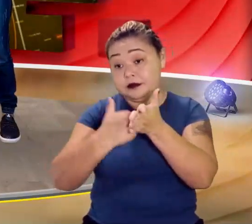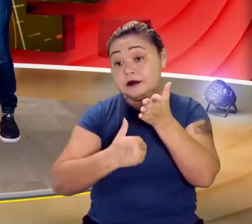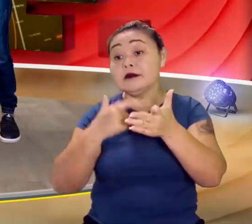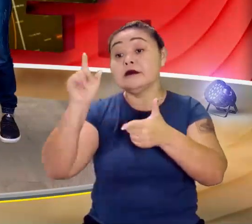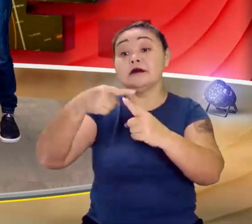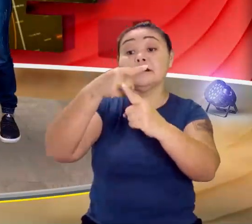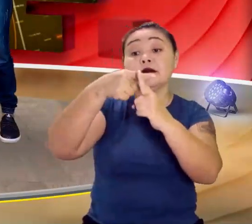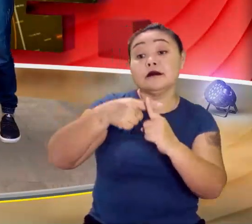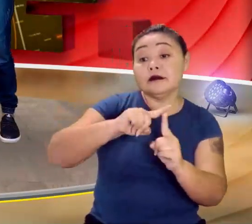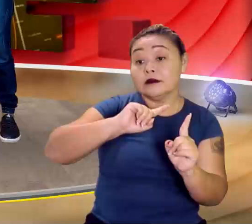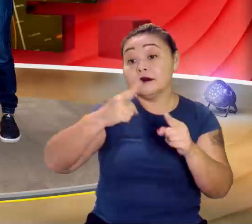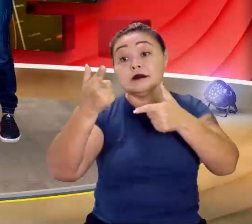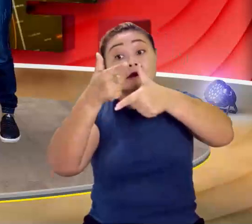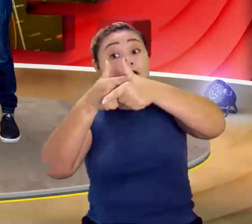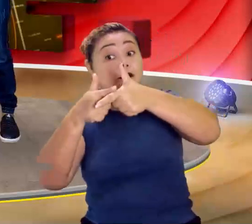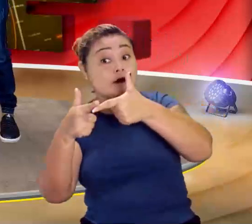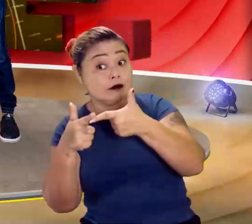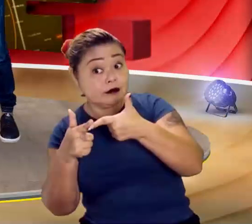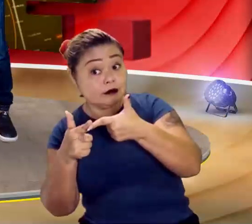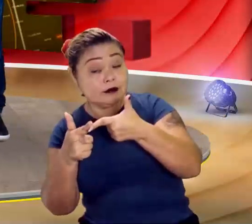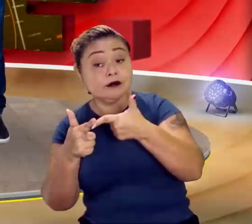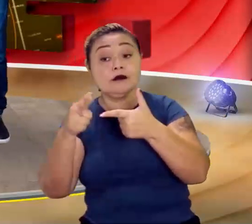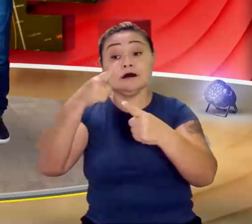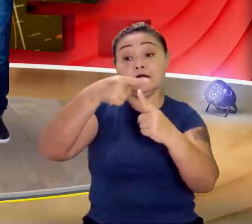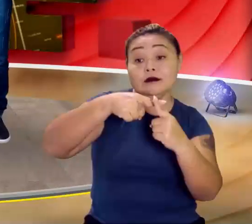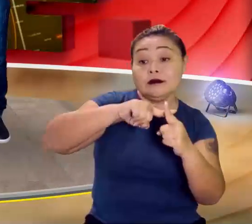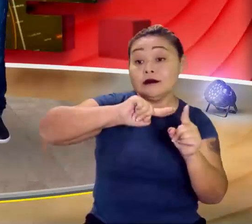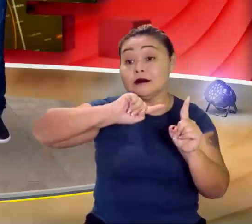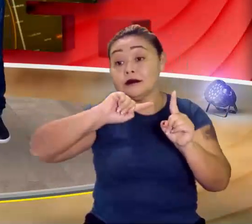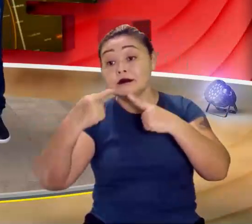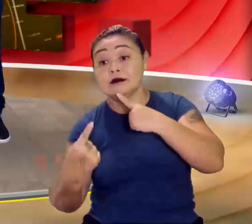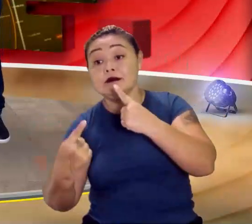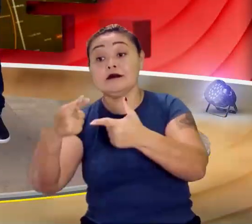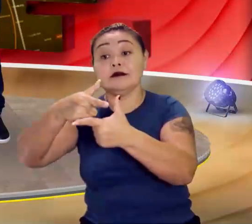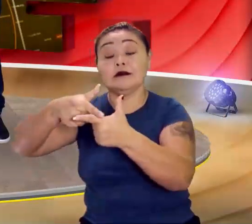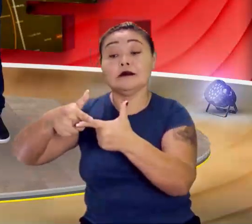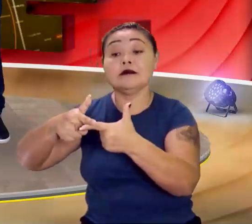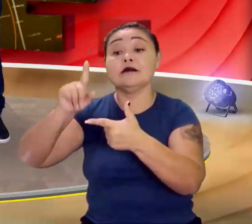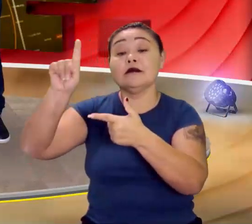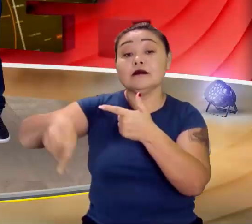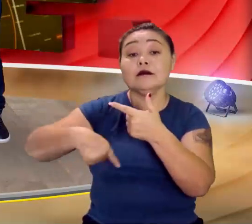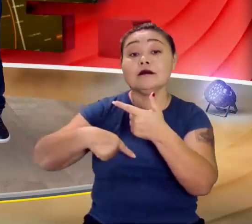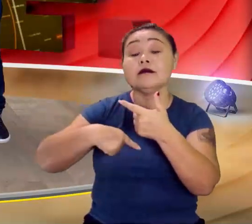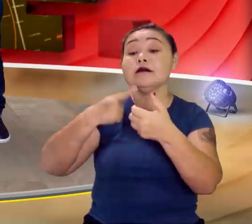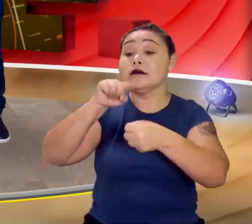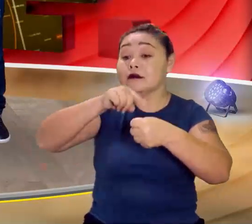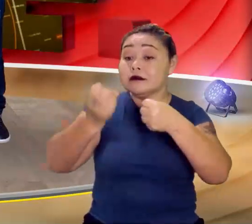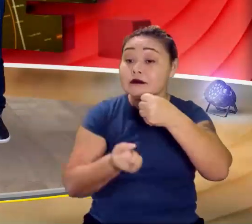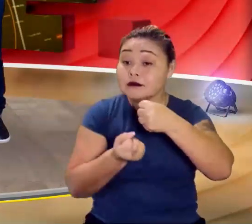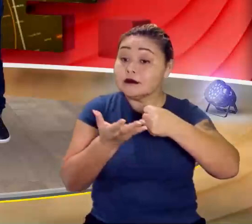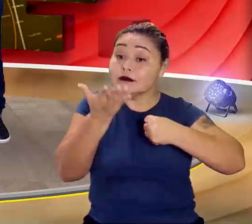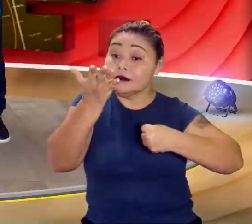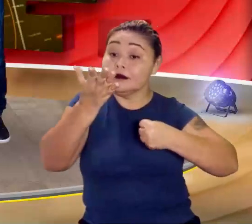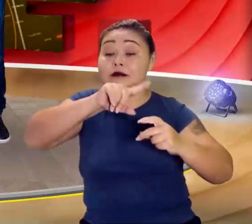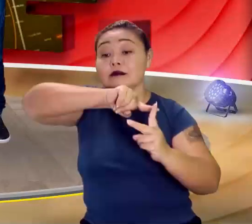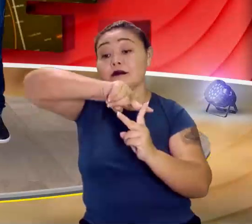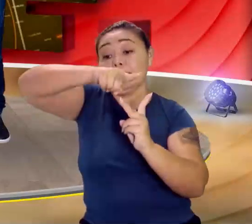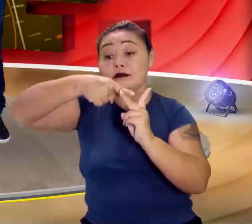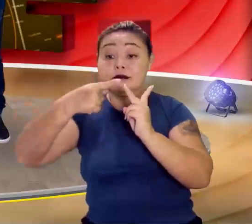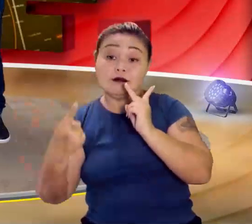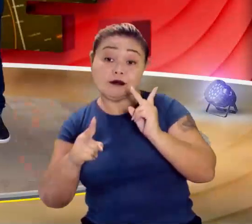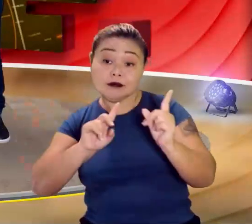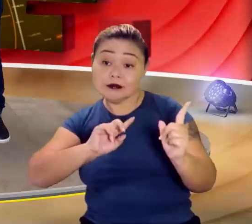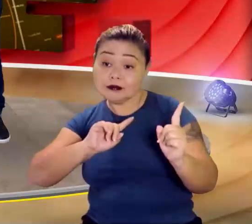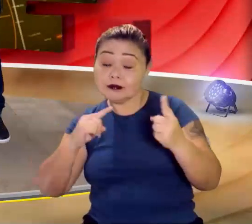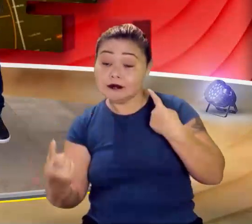da multiplicação. A divisão. Divisão. Então, o contrário de vezes é dividir. E a operação inversa da potenciação é a radiciação.